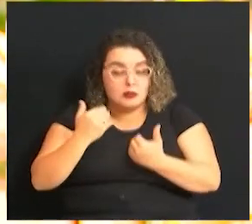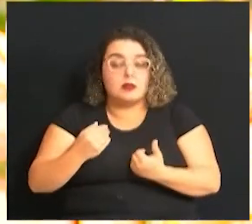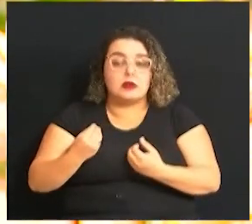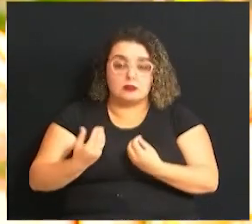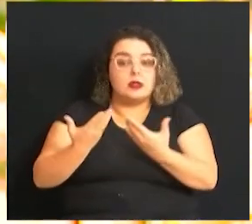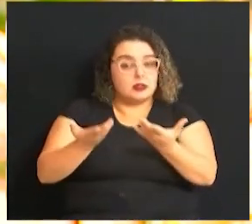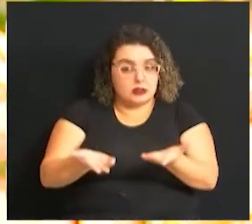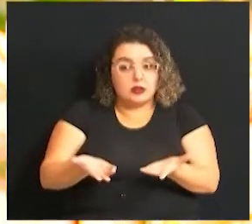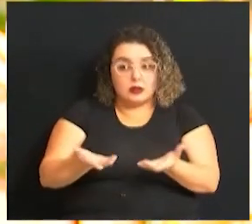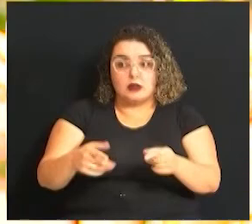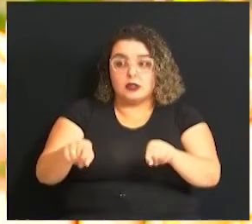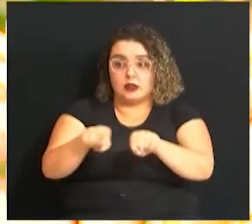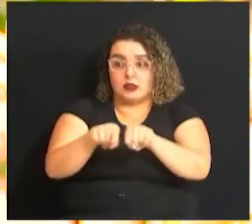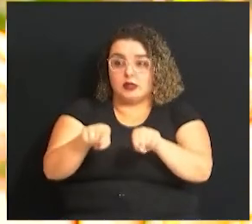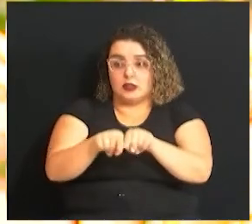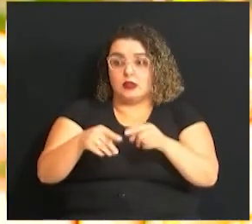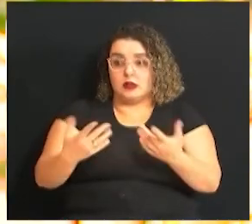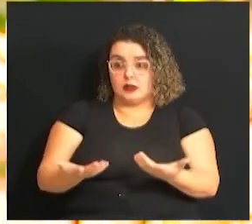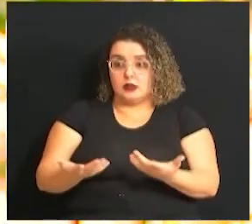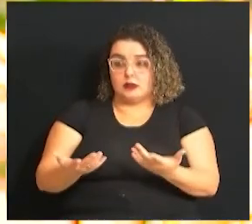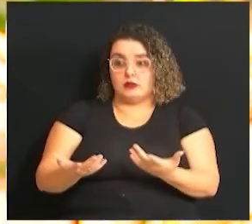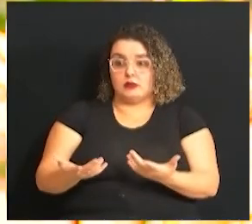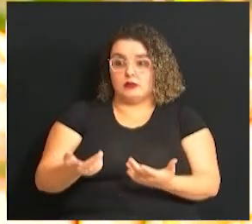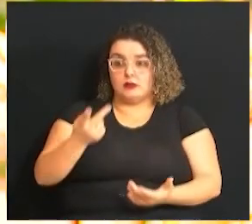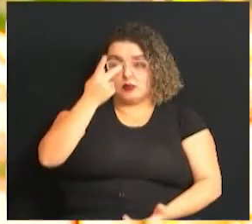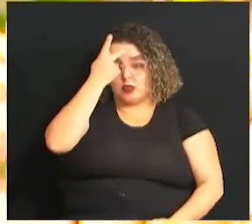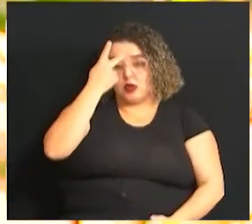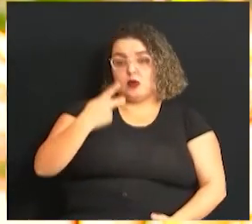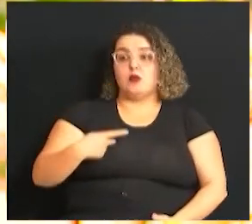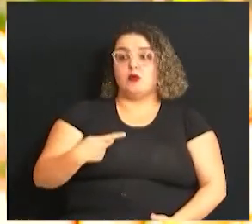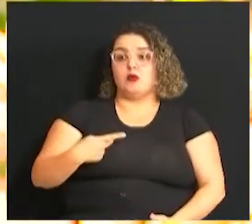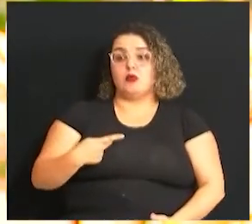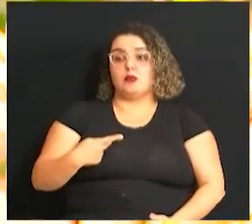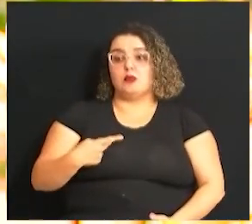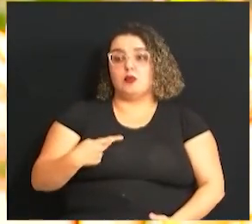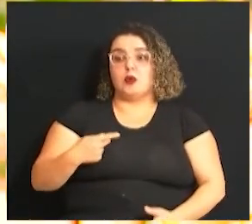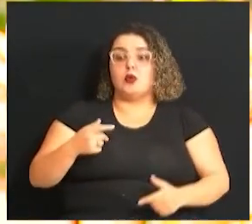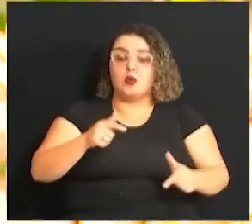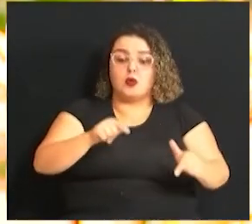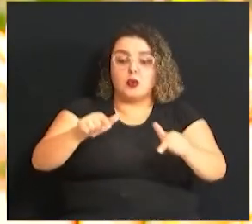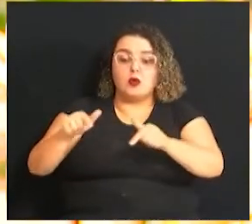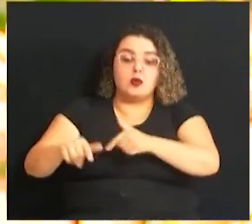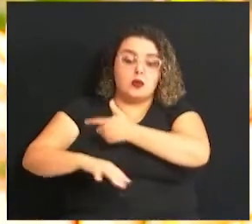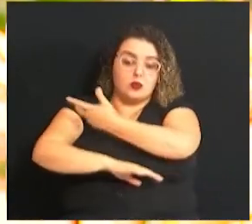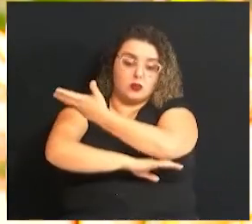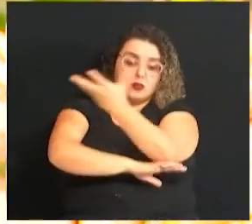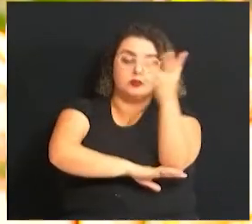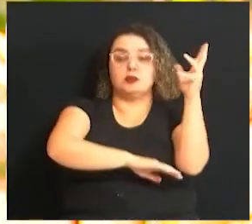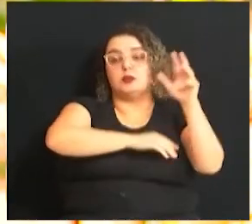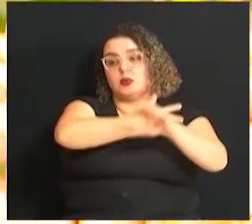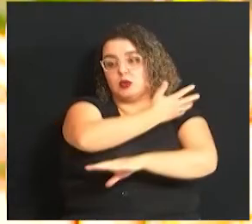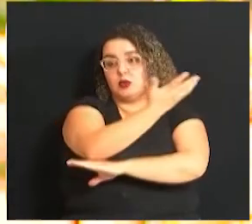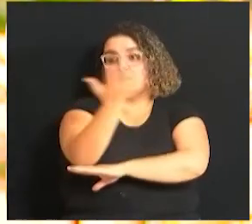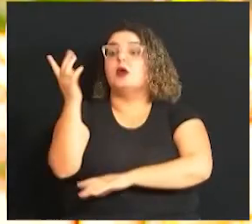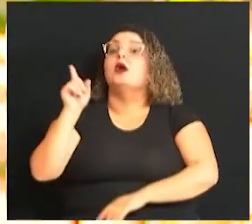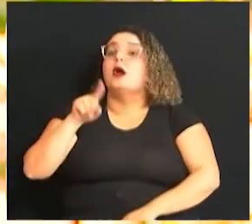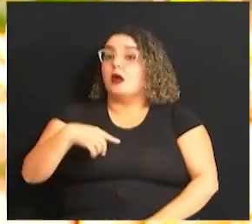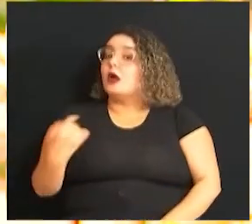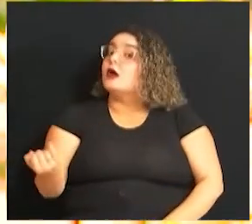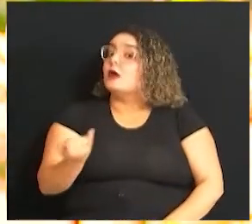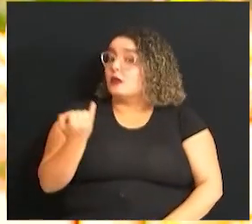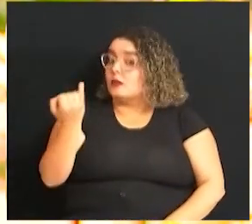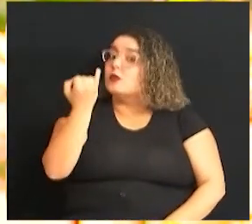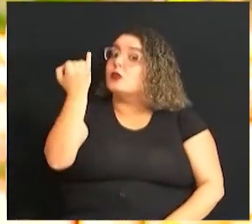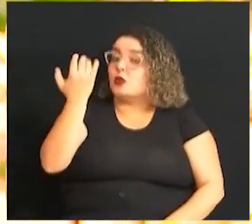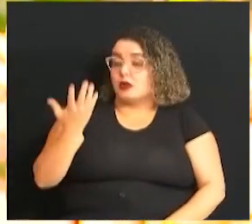né? E também para o próprio estabelecimento florestal, né? Ela é uma